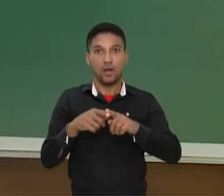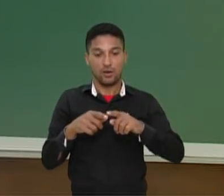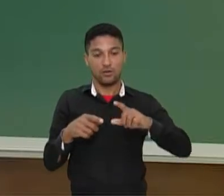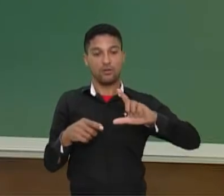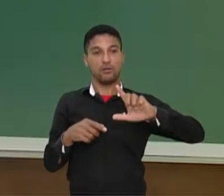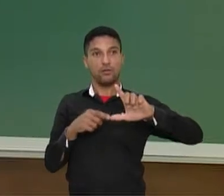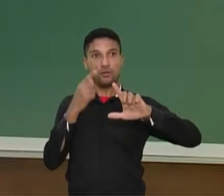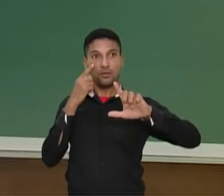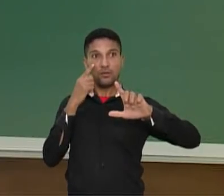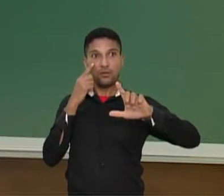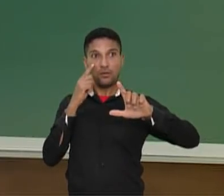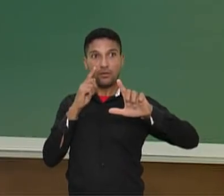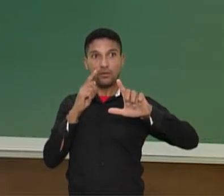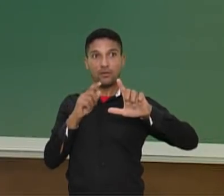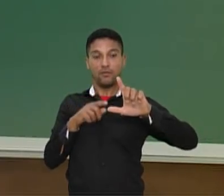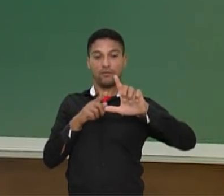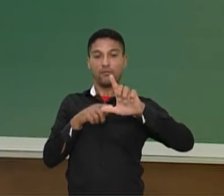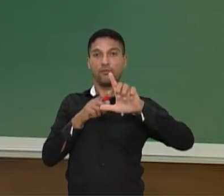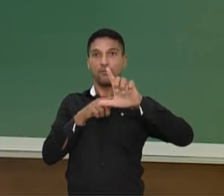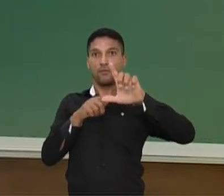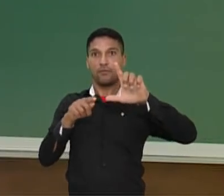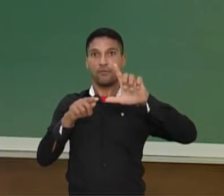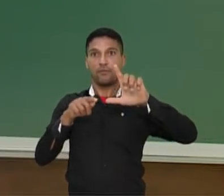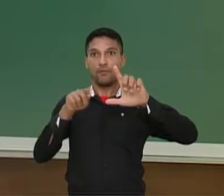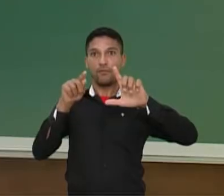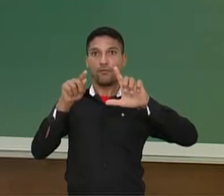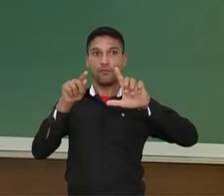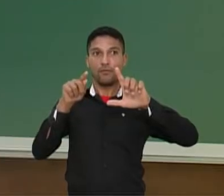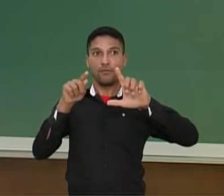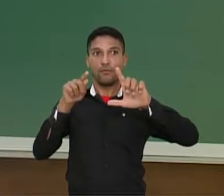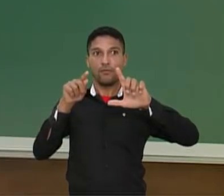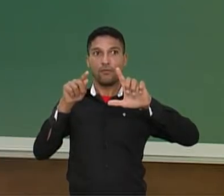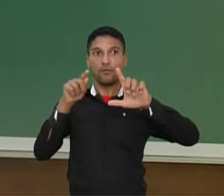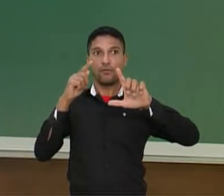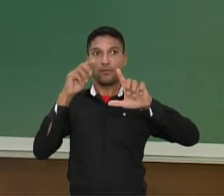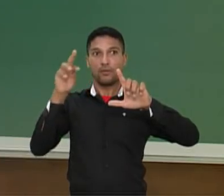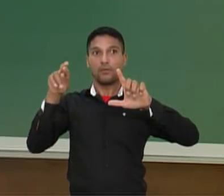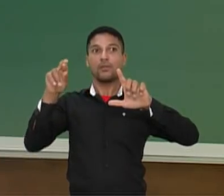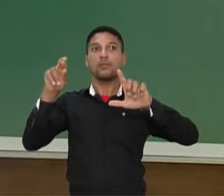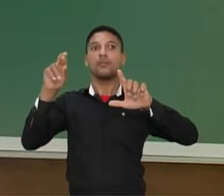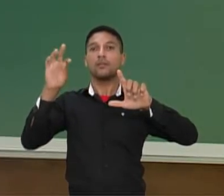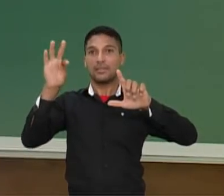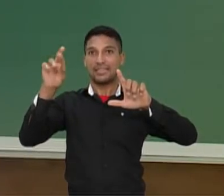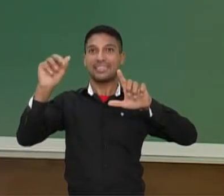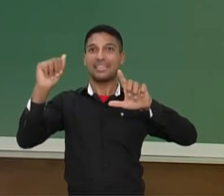a medida 10, que é esse pedacinho aqui, ó, caso eu cortasse aqui no triângulo eu teria, né?